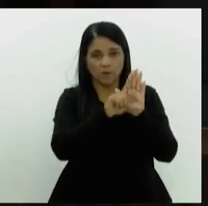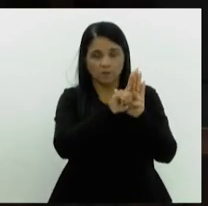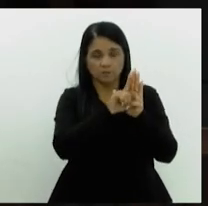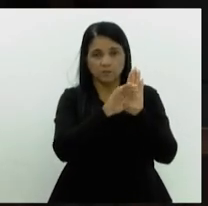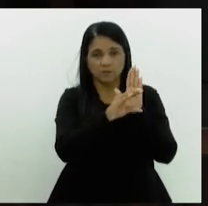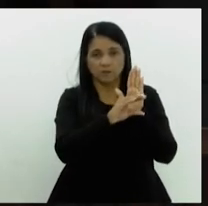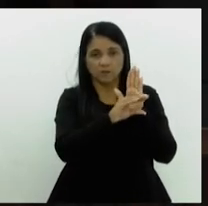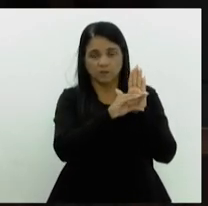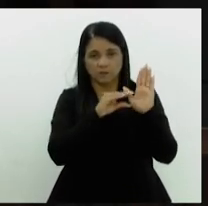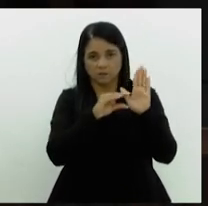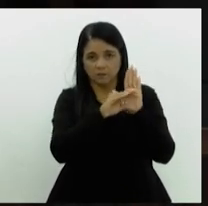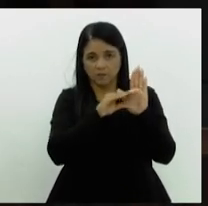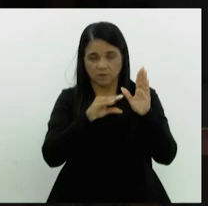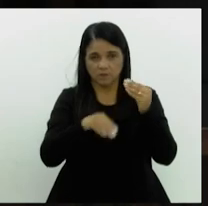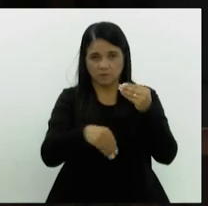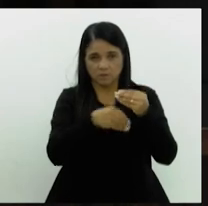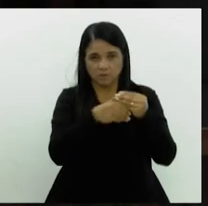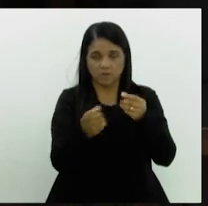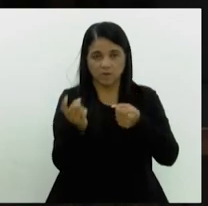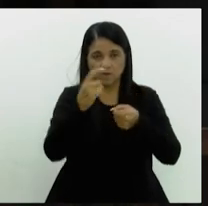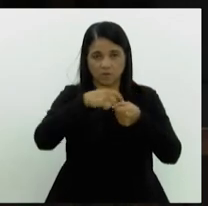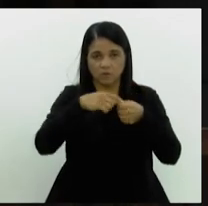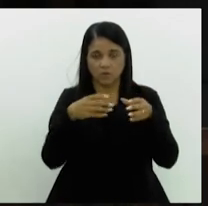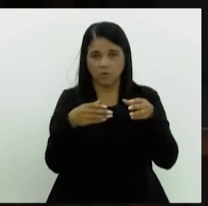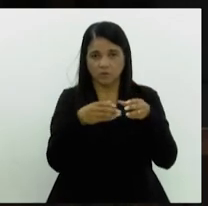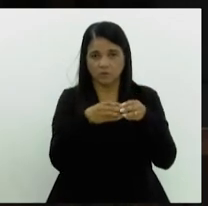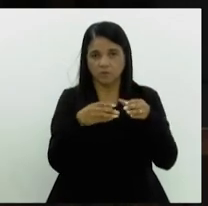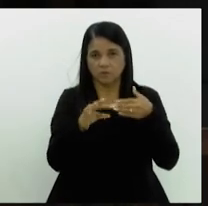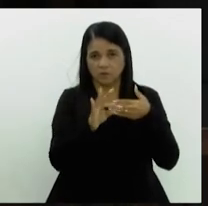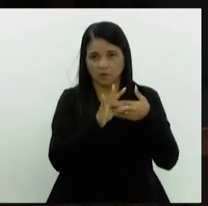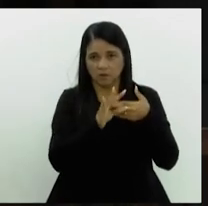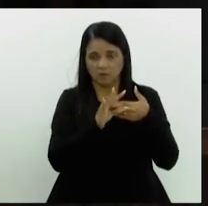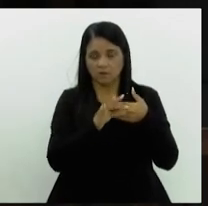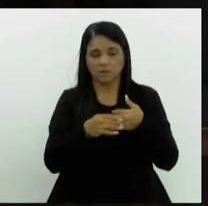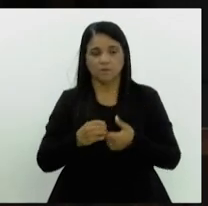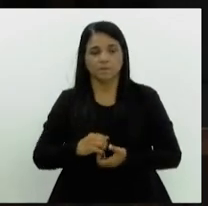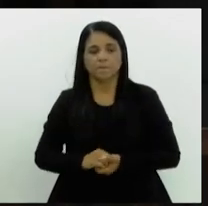emenda e retorna às comissões técnicas.